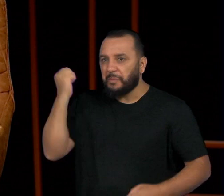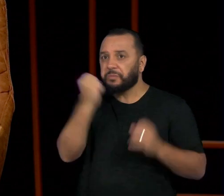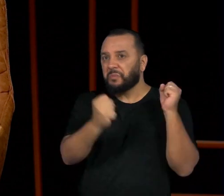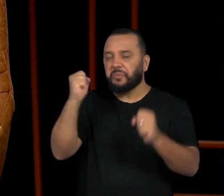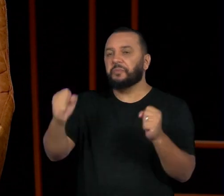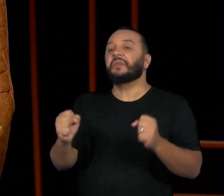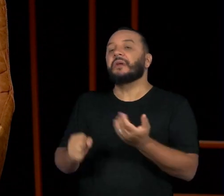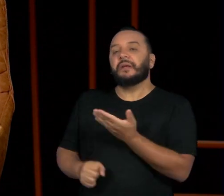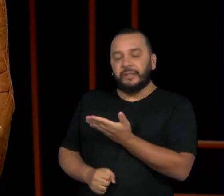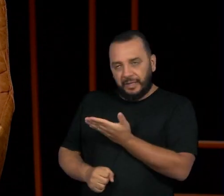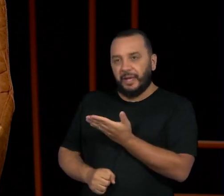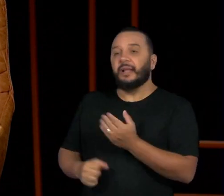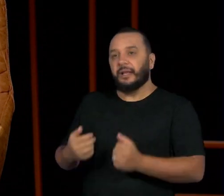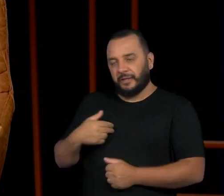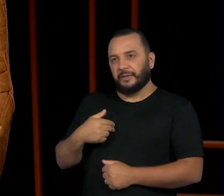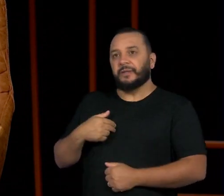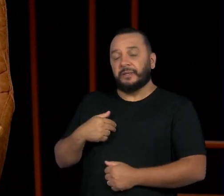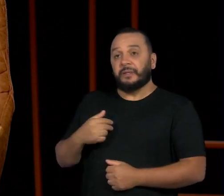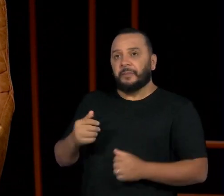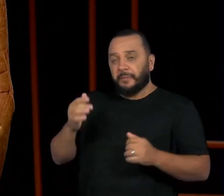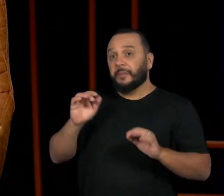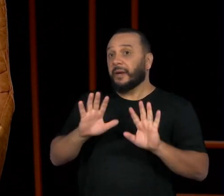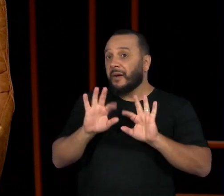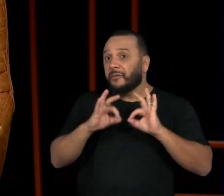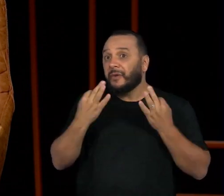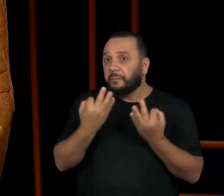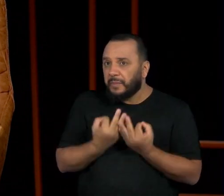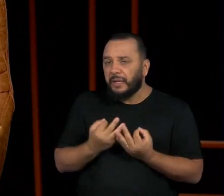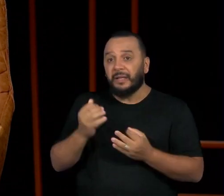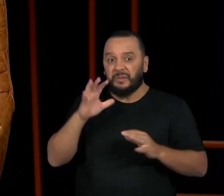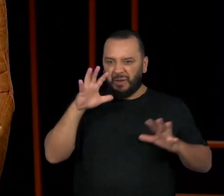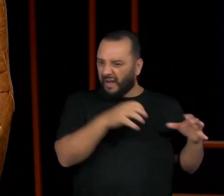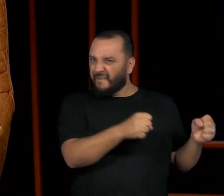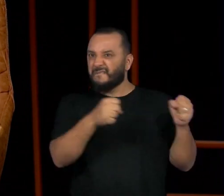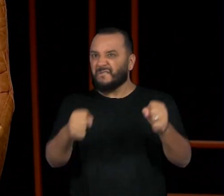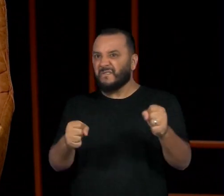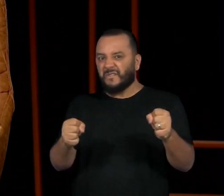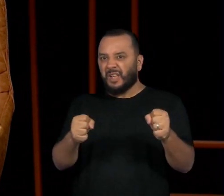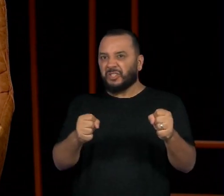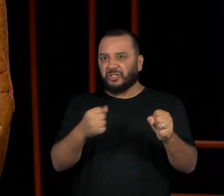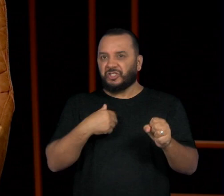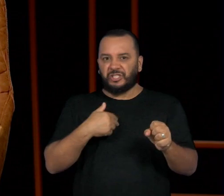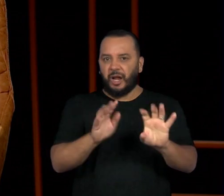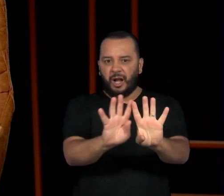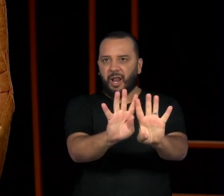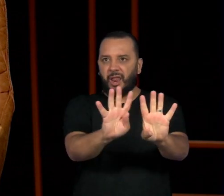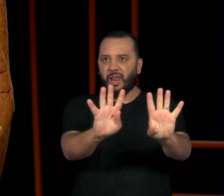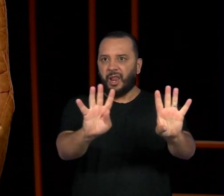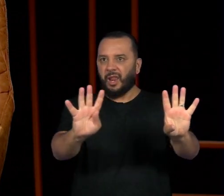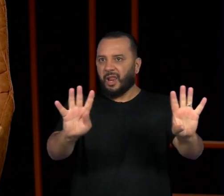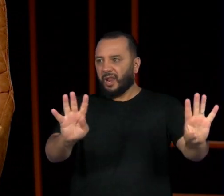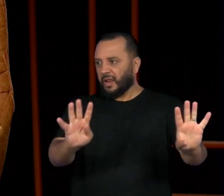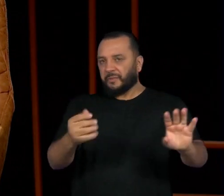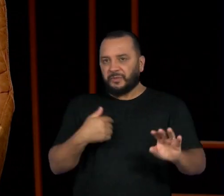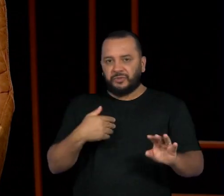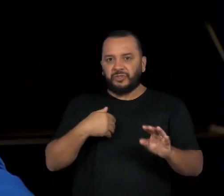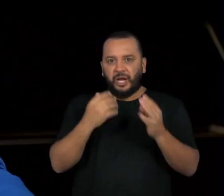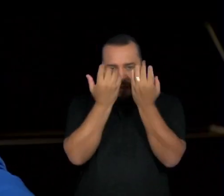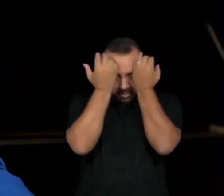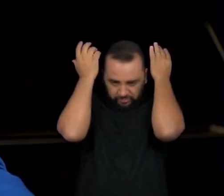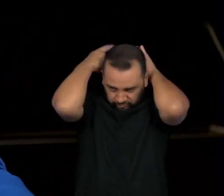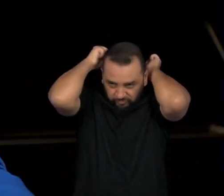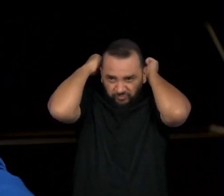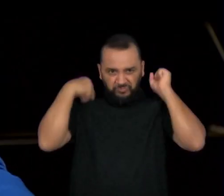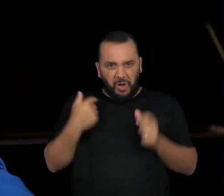essas pessoas. Então, eles levavam essas pessoas às praças públicas e fuzilavam, tiravam a vida delas. E ela viu